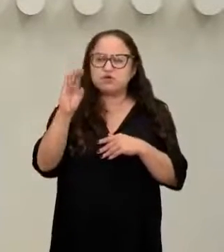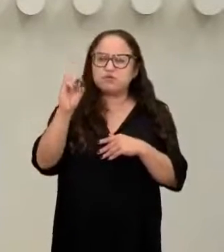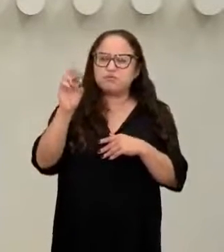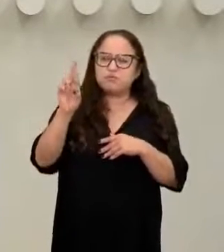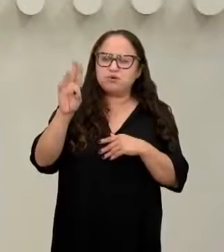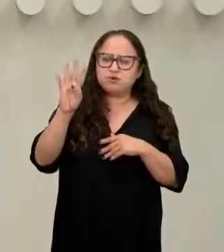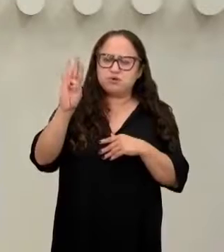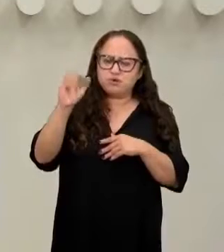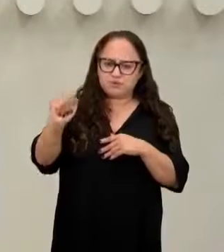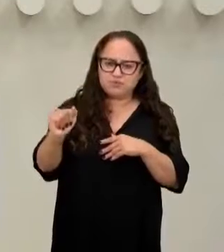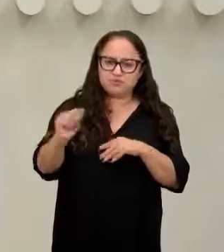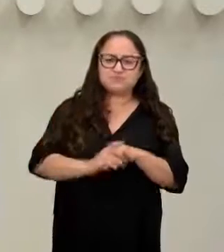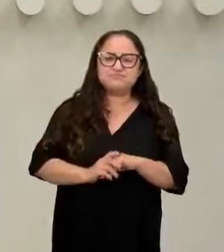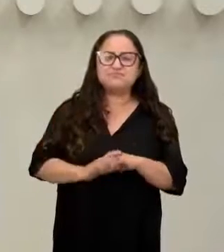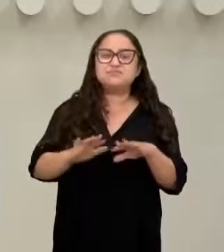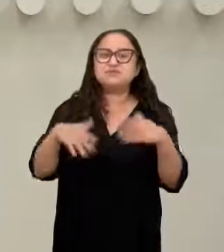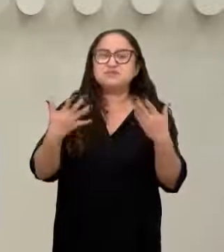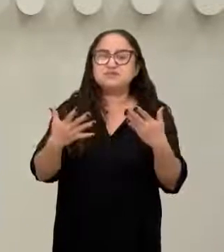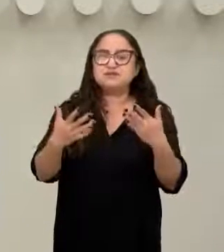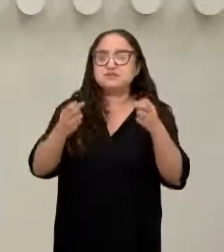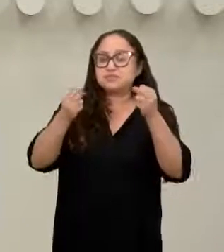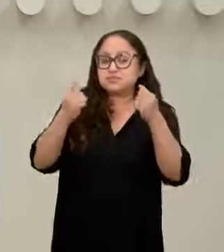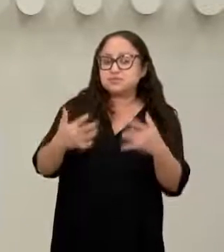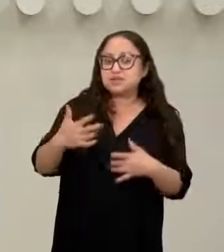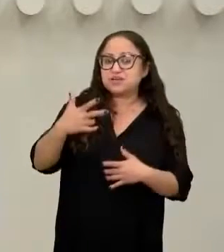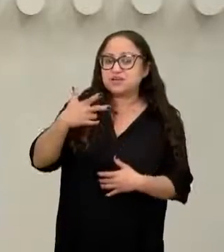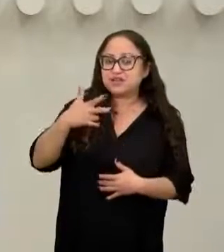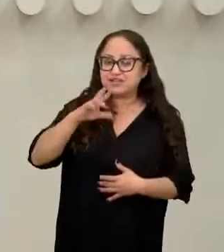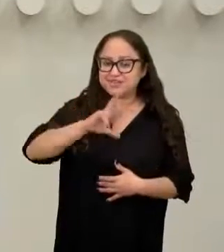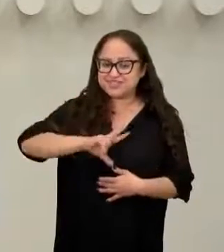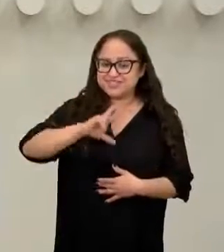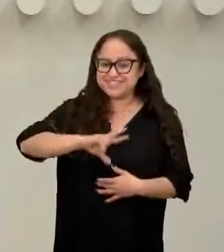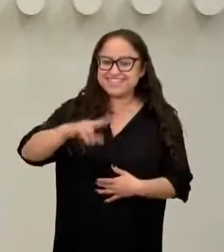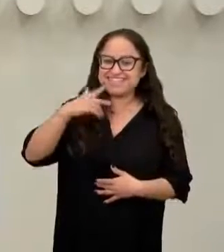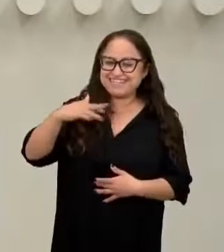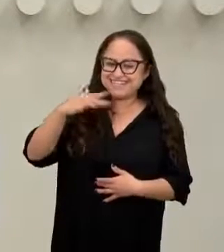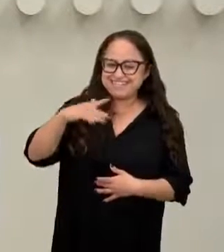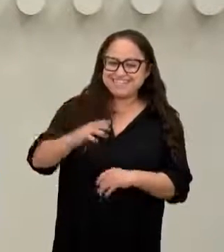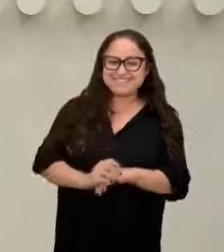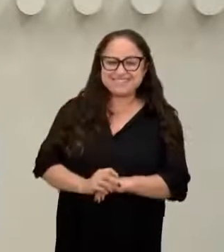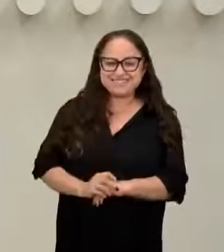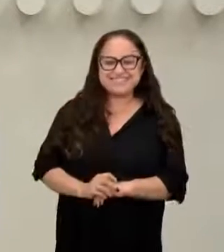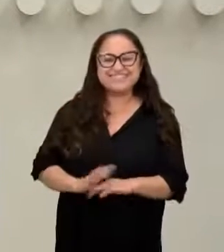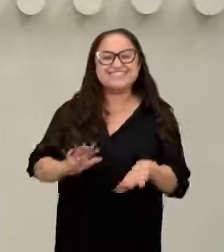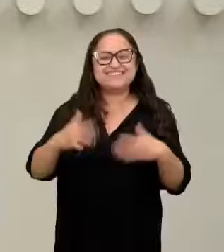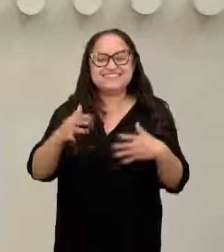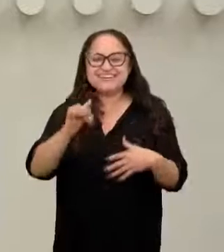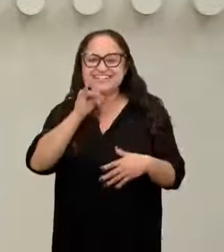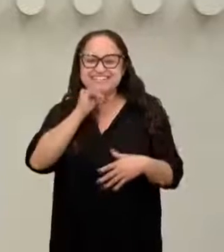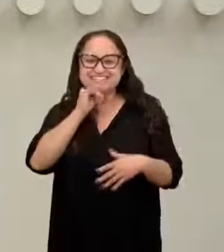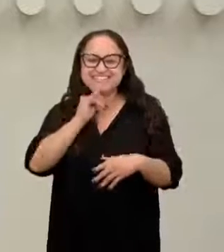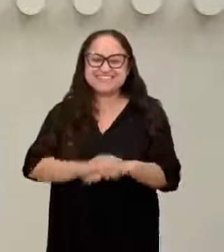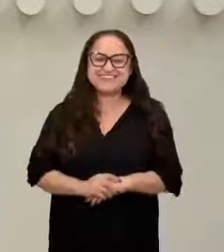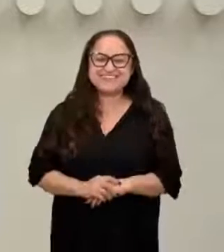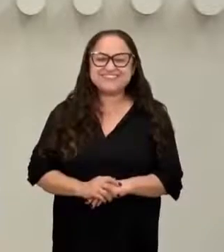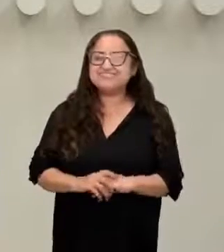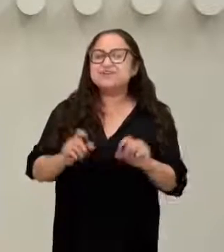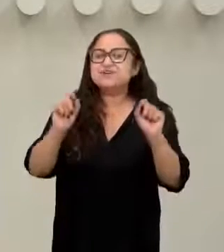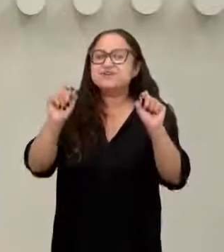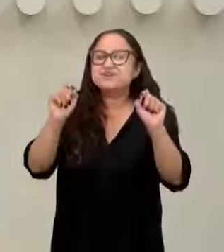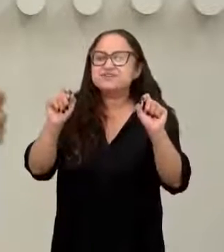caso de falar de língua portuguesa, ler livros de literatura, língua portuguesa. Por exemplo, aquela